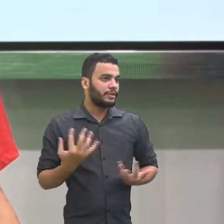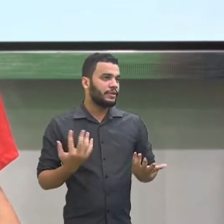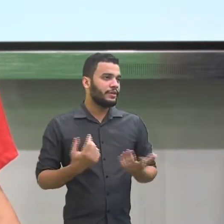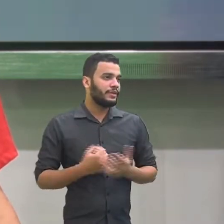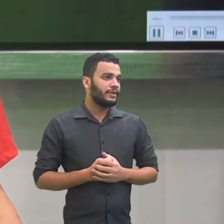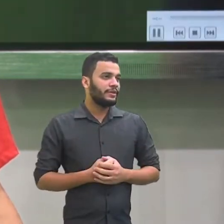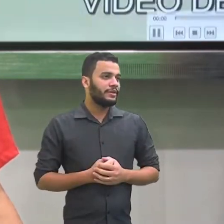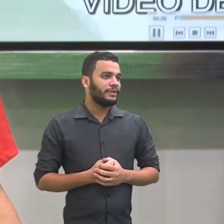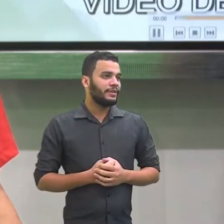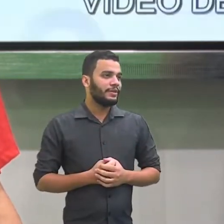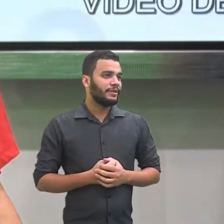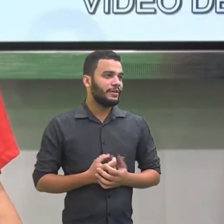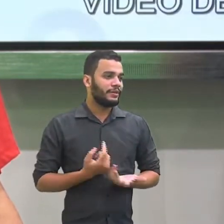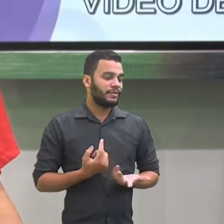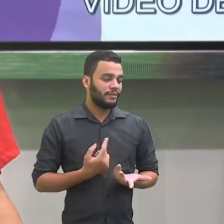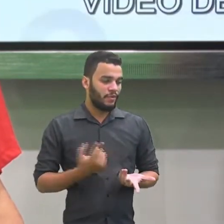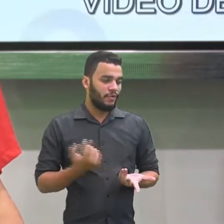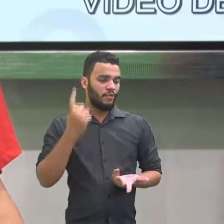É